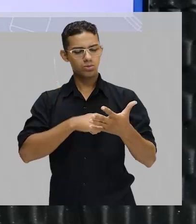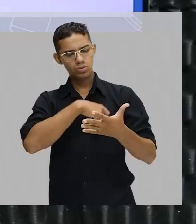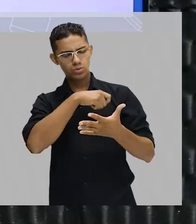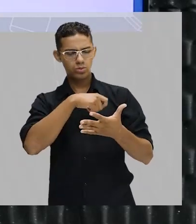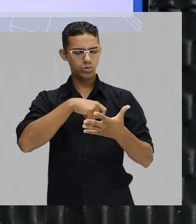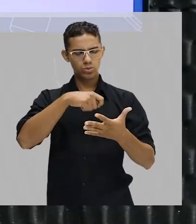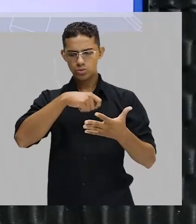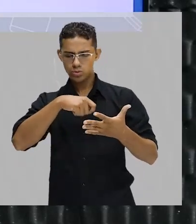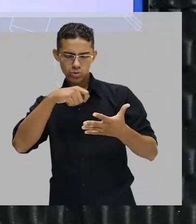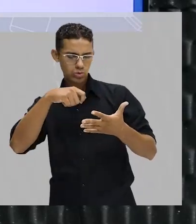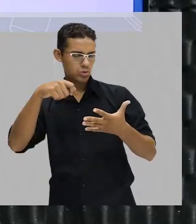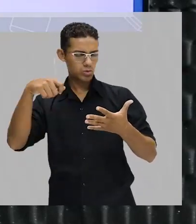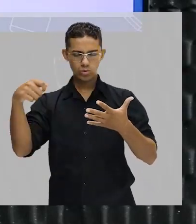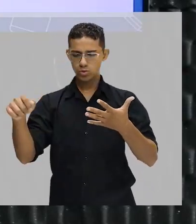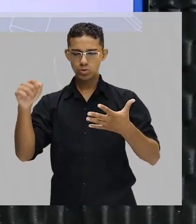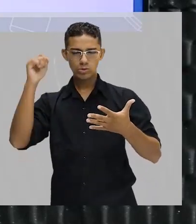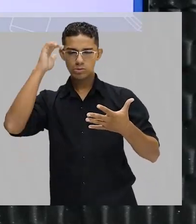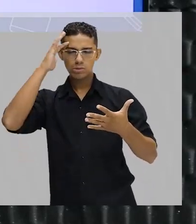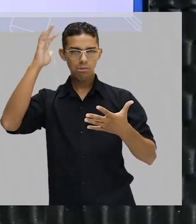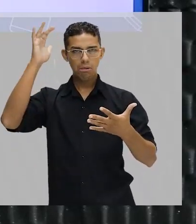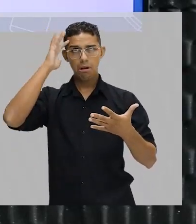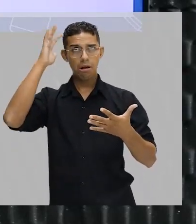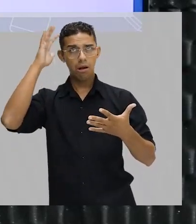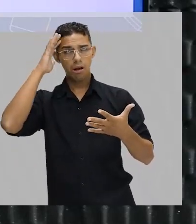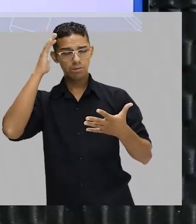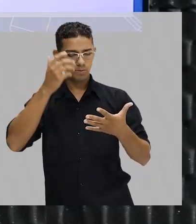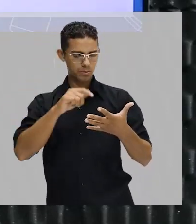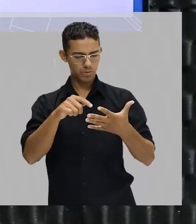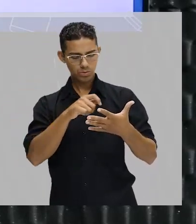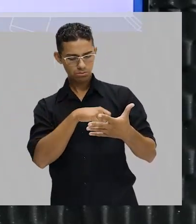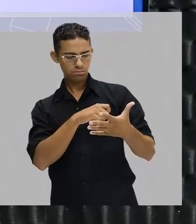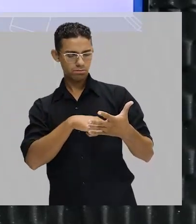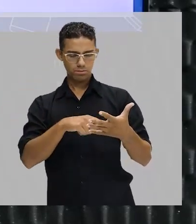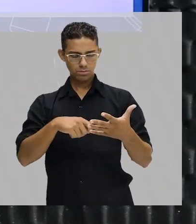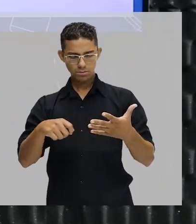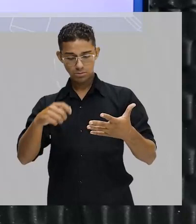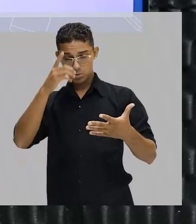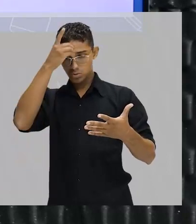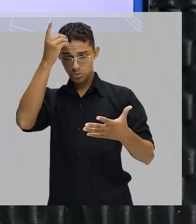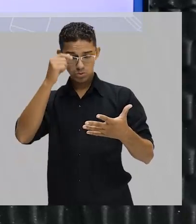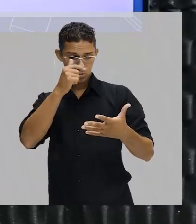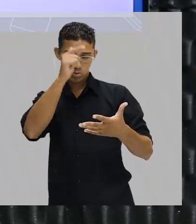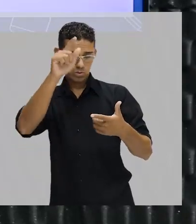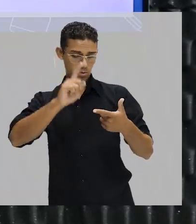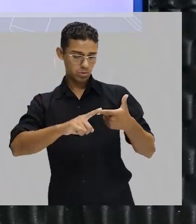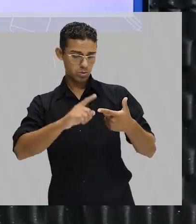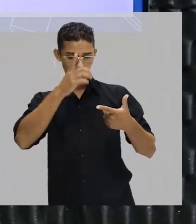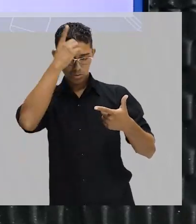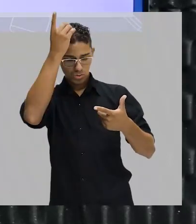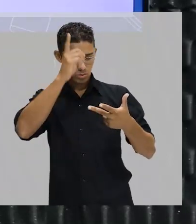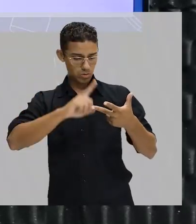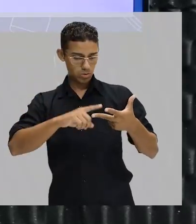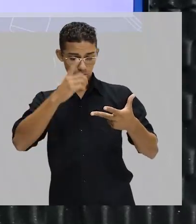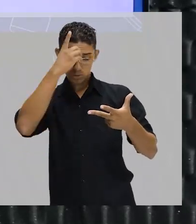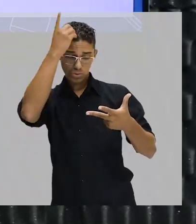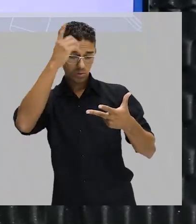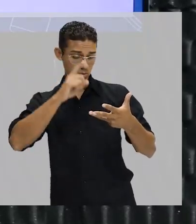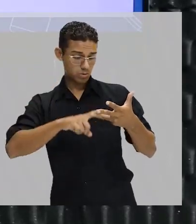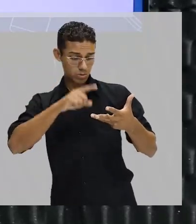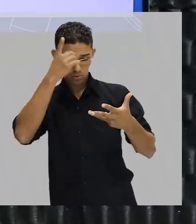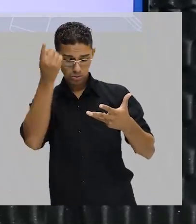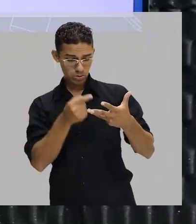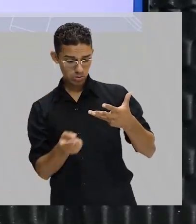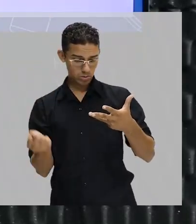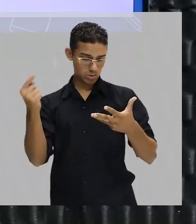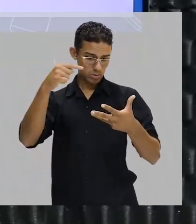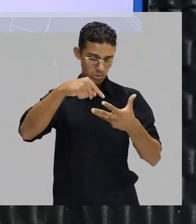ele não tem uma ordem, ele não é linear, ele vai atropelando as ideias. Coloca uma ideia aqui, passa para outra, depois volta para